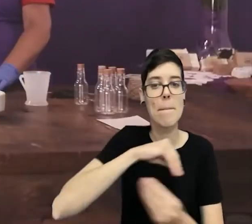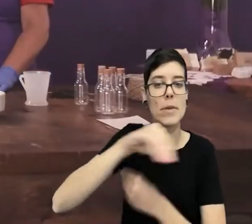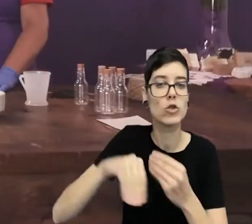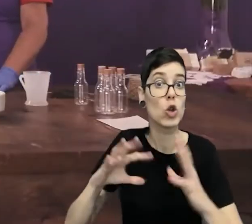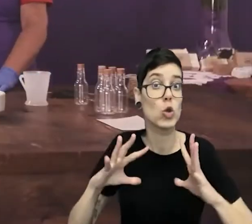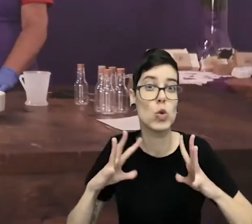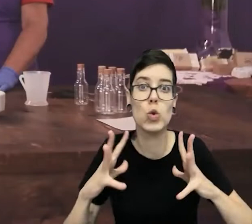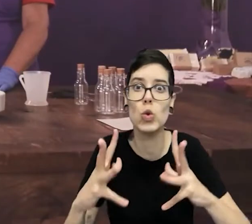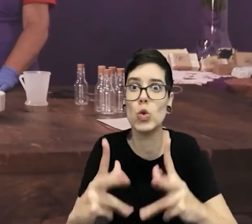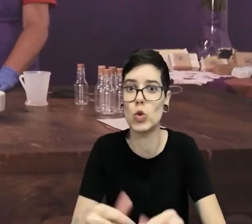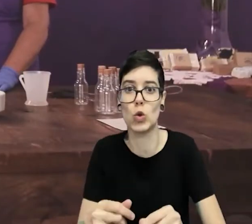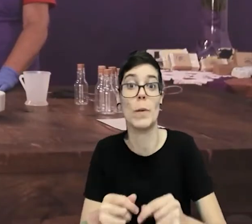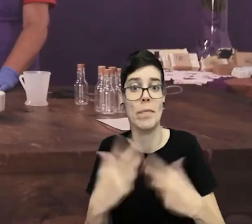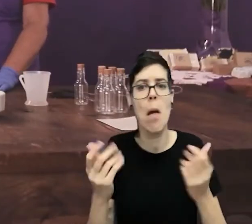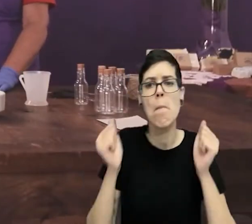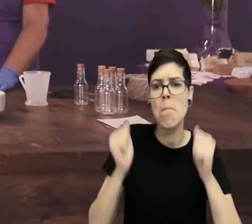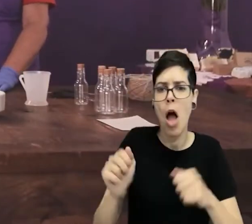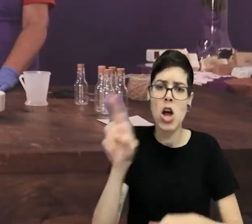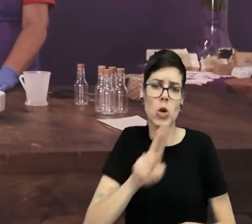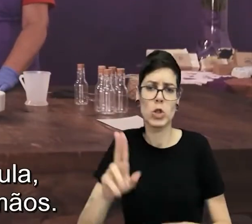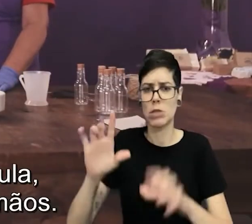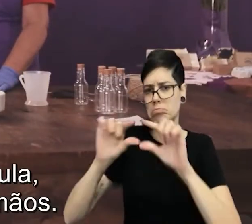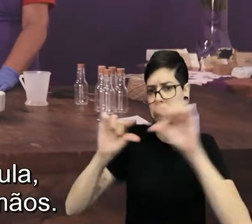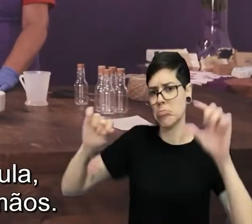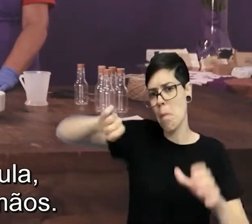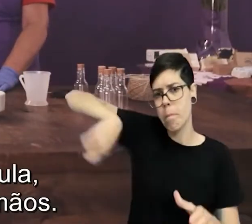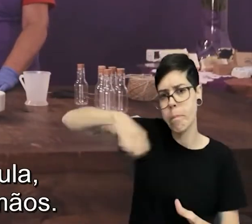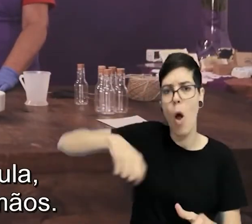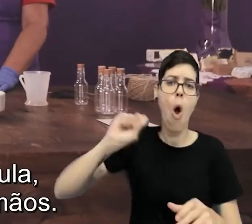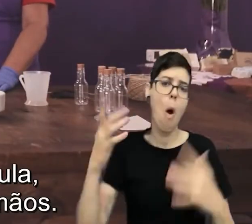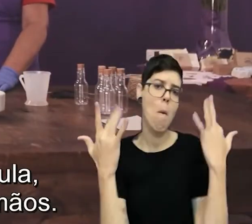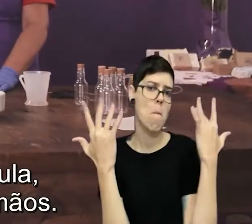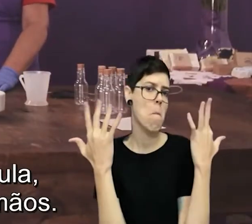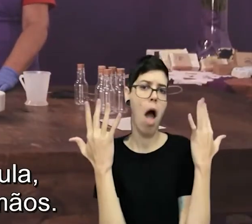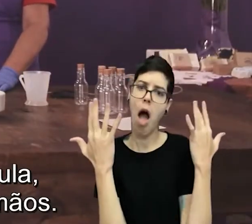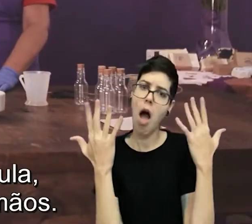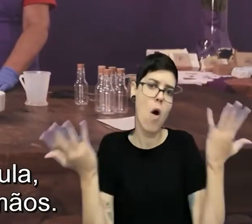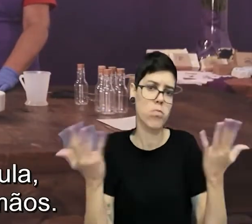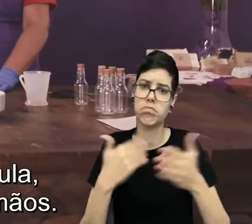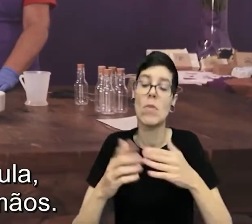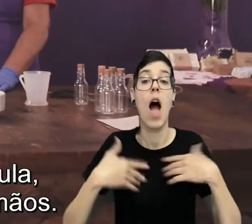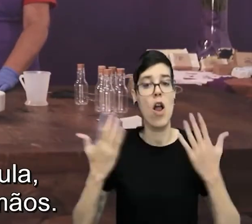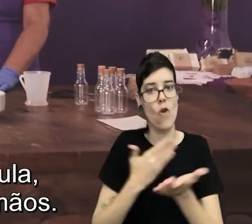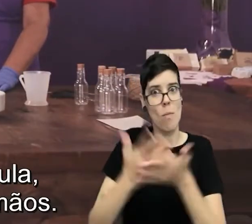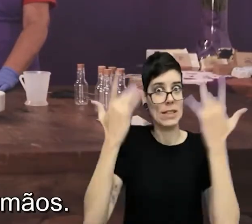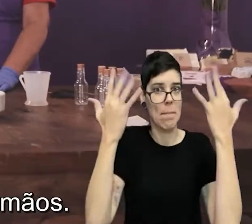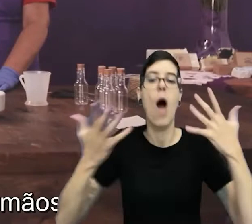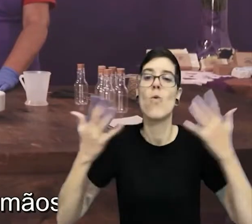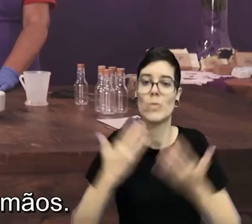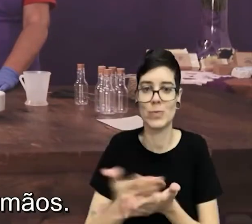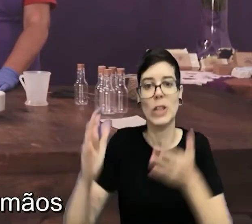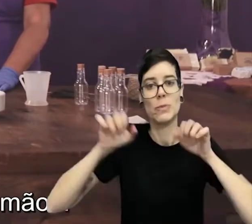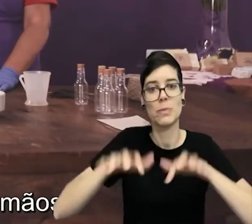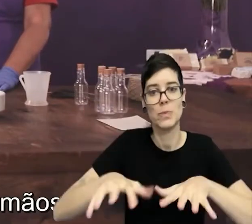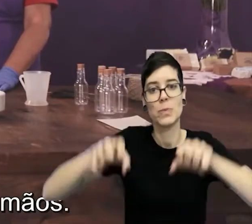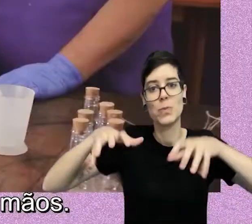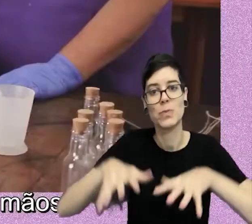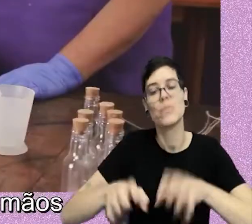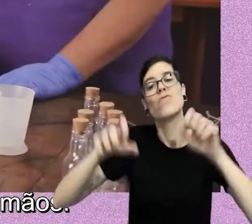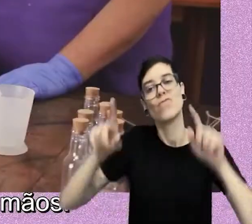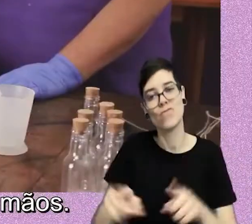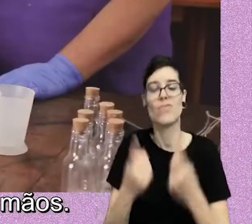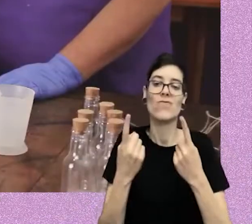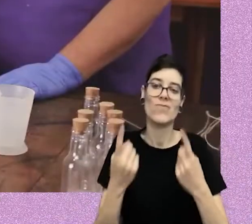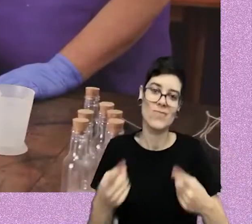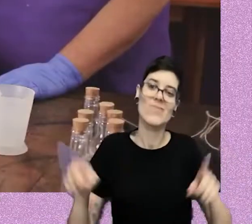Daí agora, a gente vai misturar tudo isso. A gente pode usar a espátula, mas também pode usar as mãos. Para começar, eu vou usar as mãos.